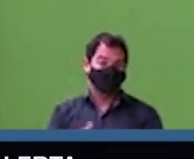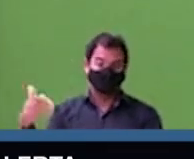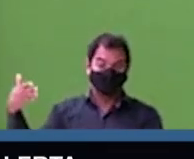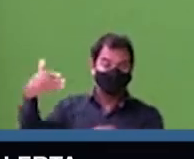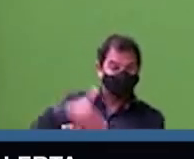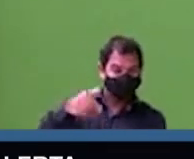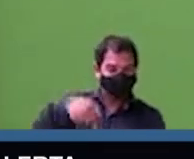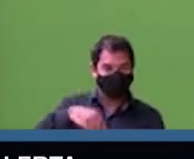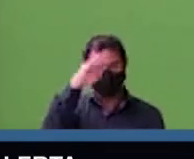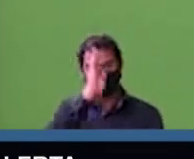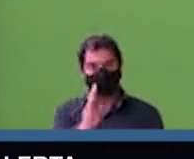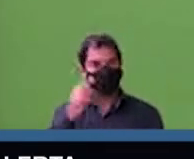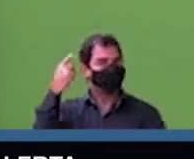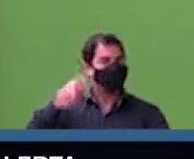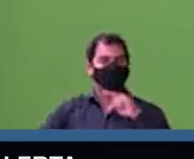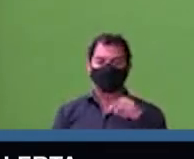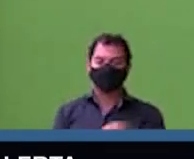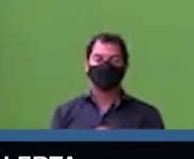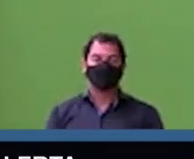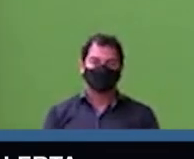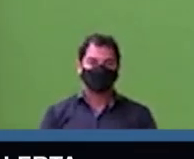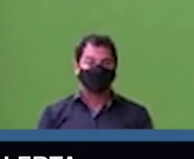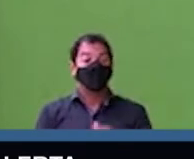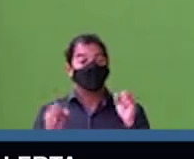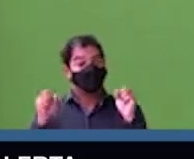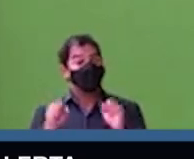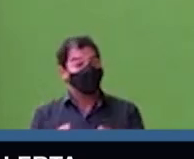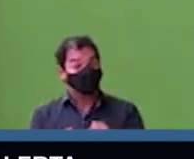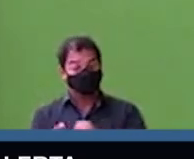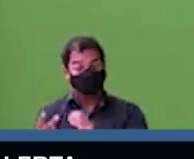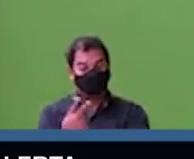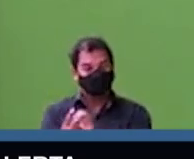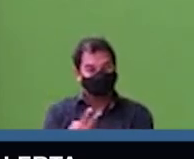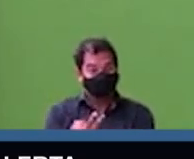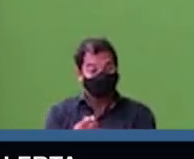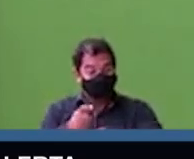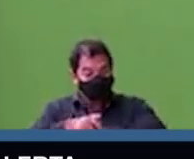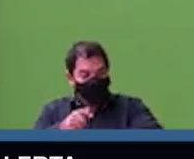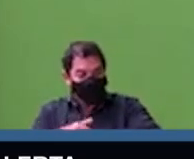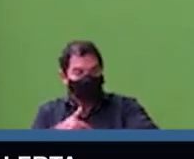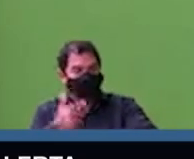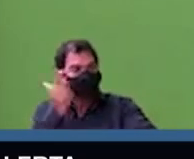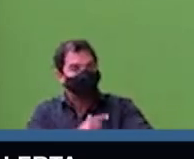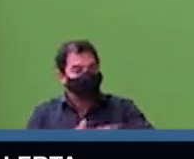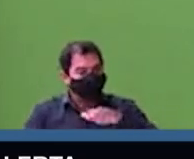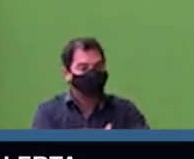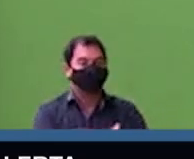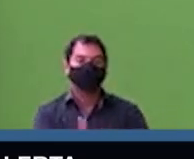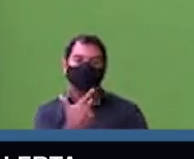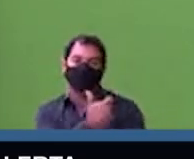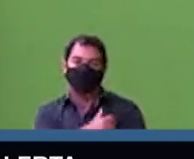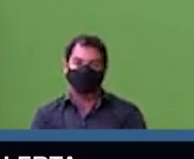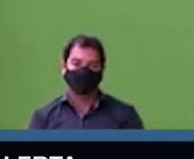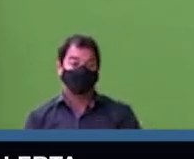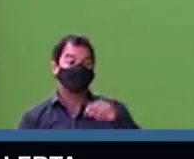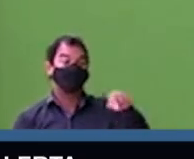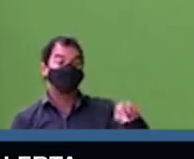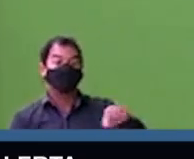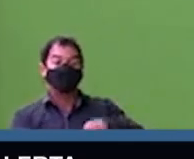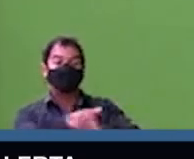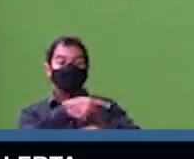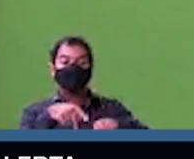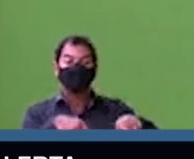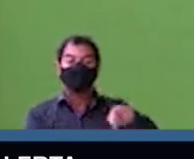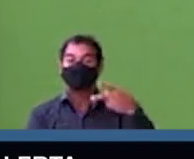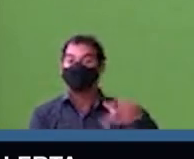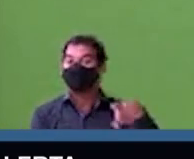me proteger e, se chegou o meu momento, eu posso me vacinar. Sabemos também do Paraguai. O